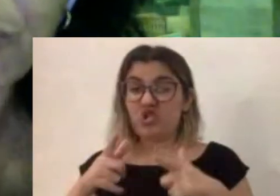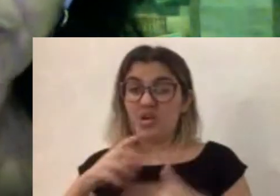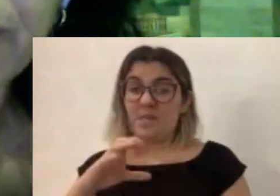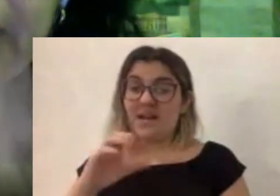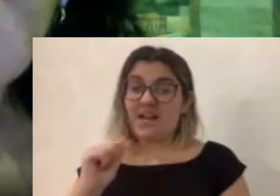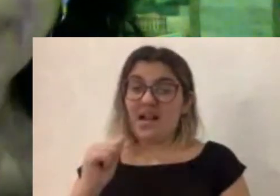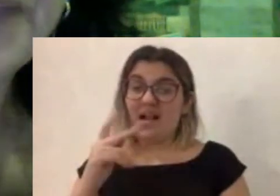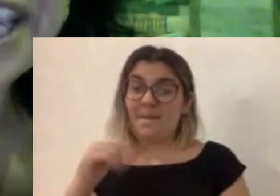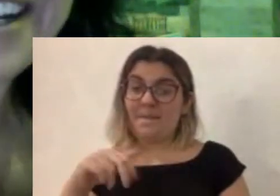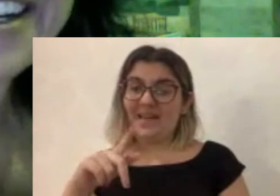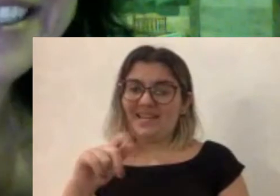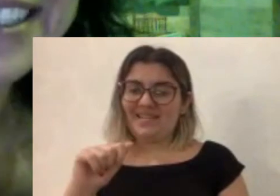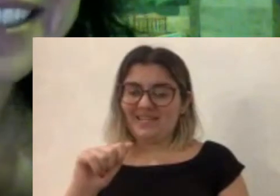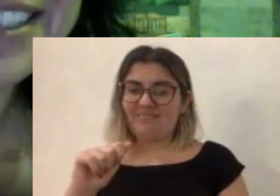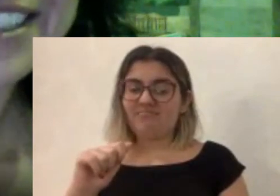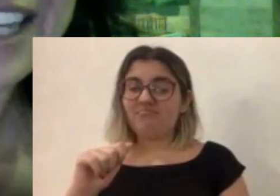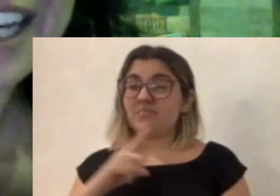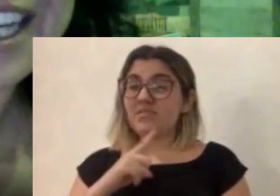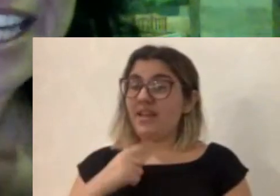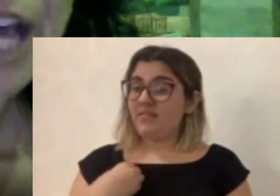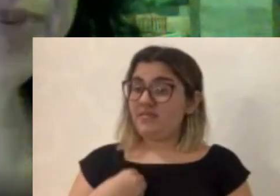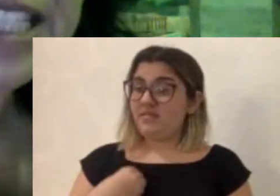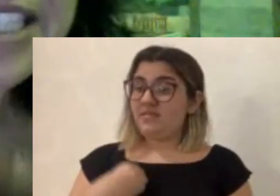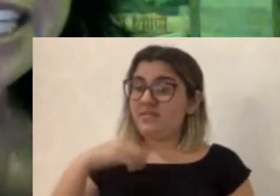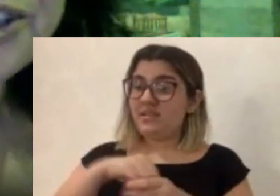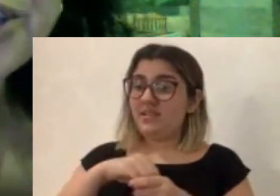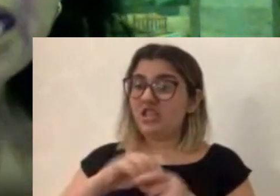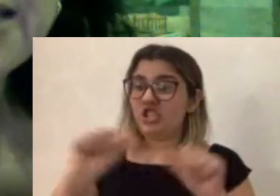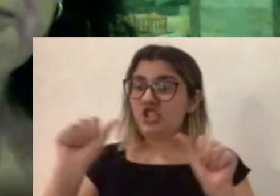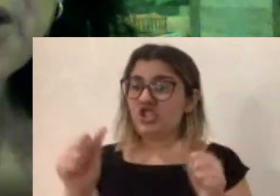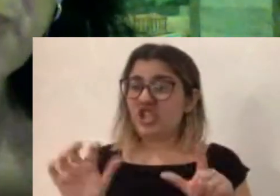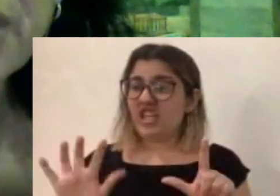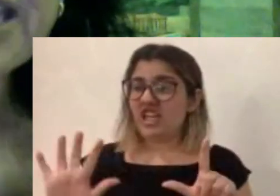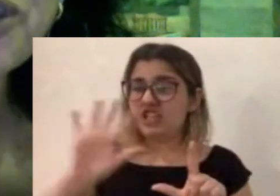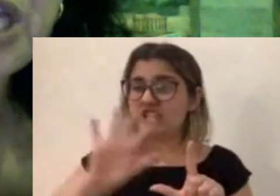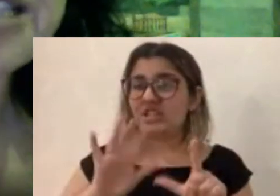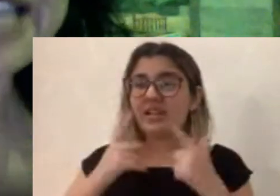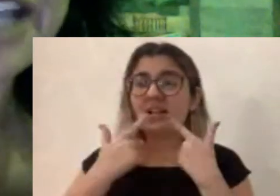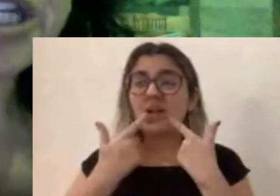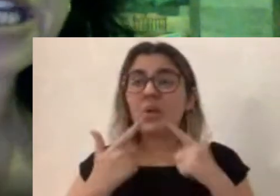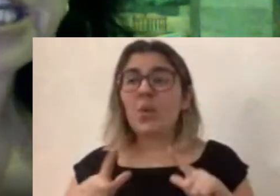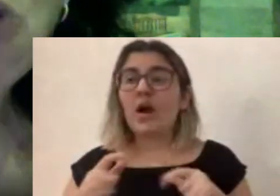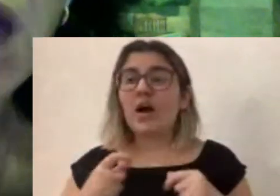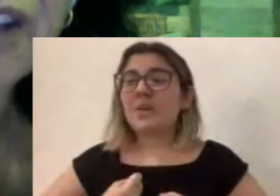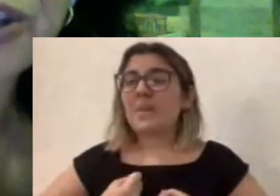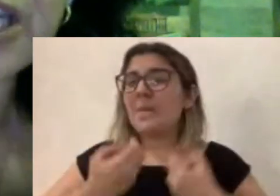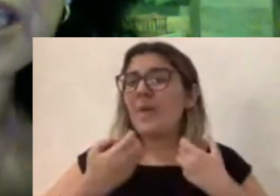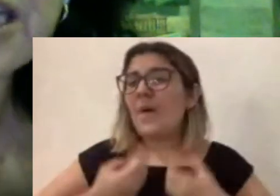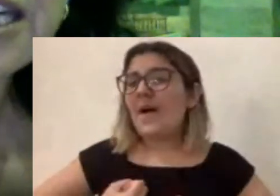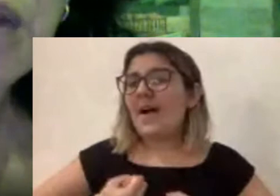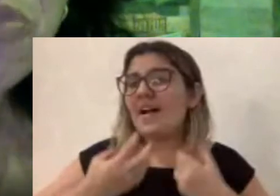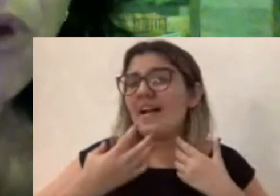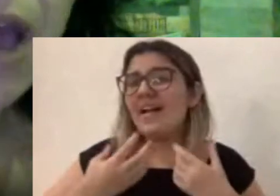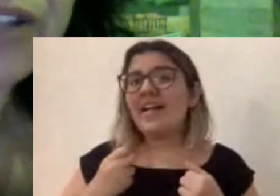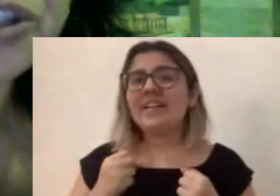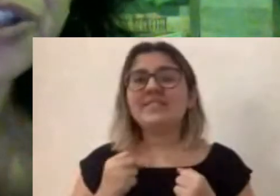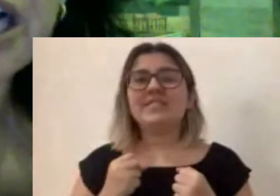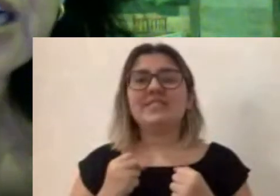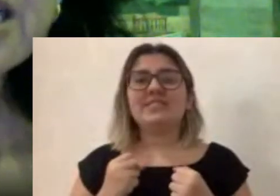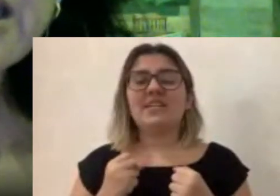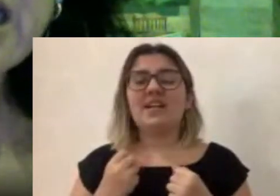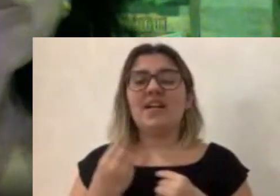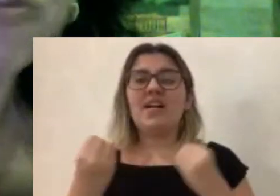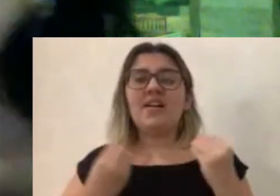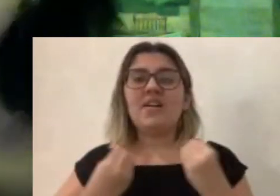corpo capenga, né, é presente, ele se faz presente na estética, na linguagem, na